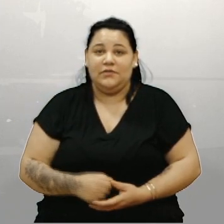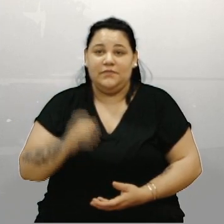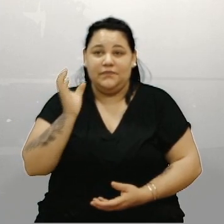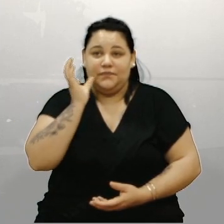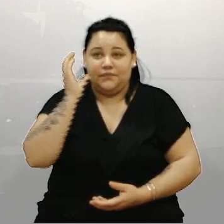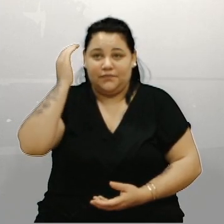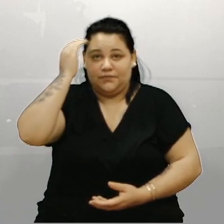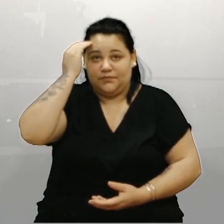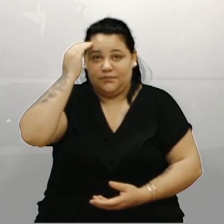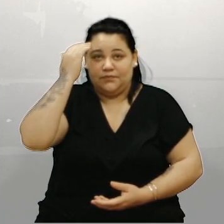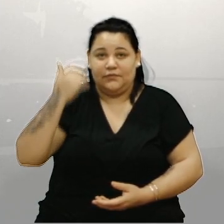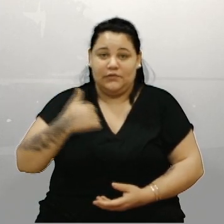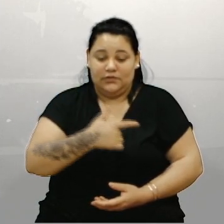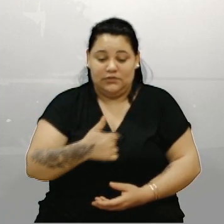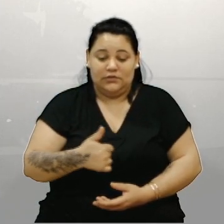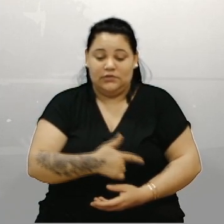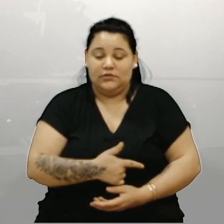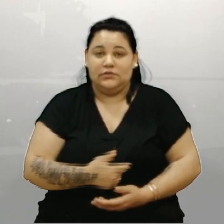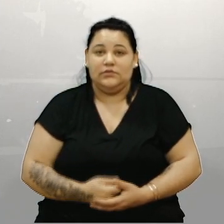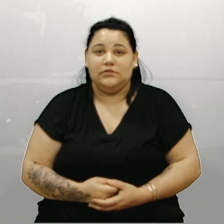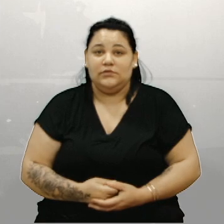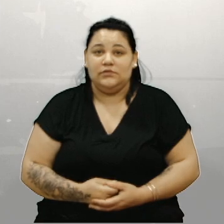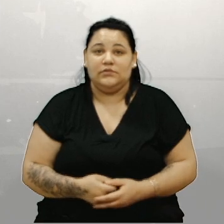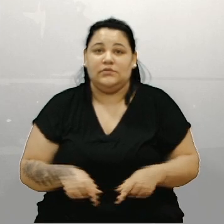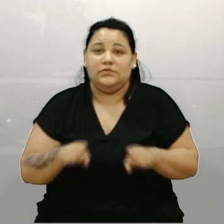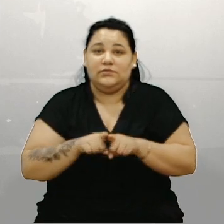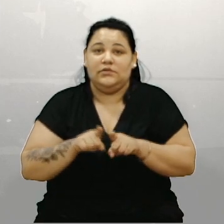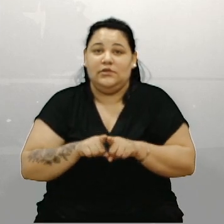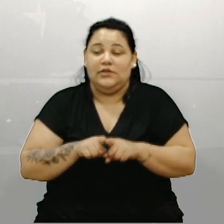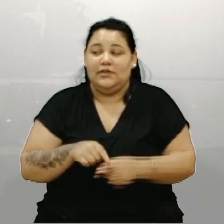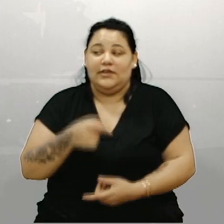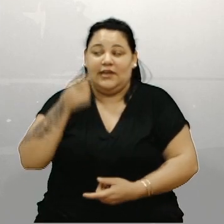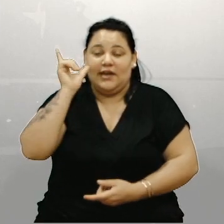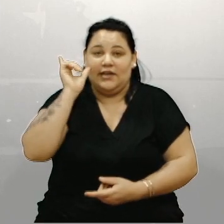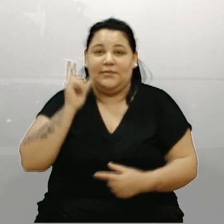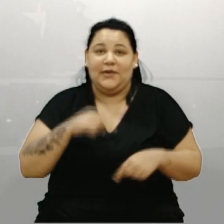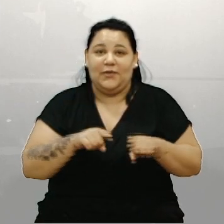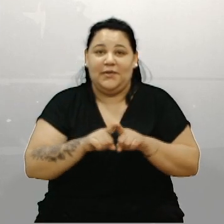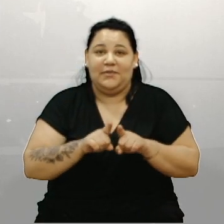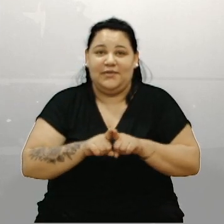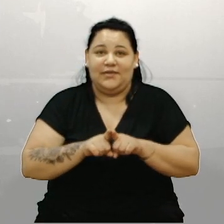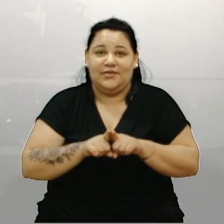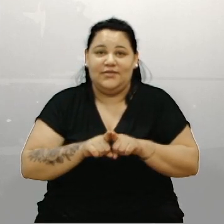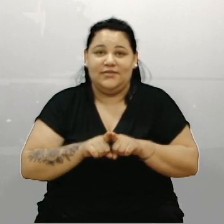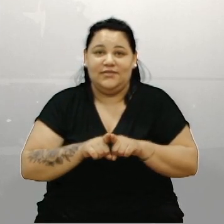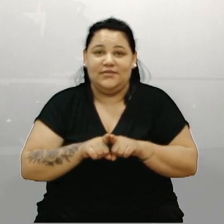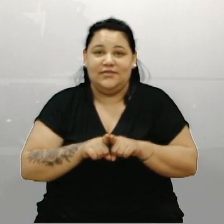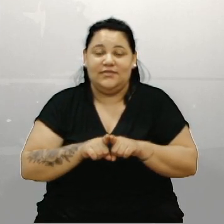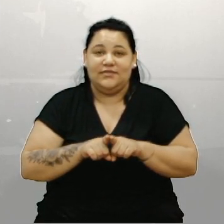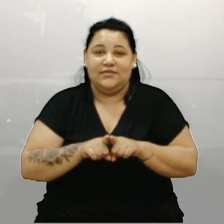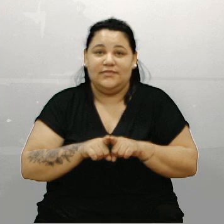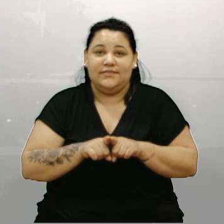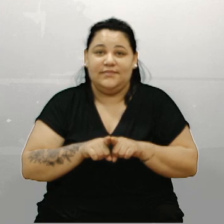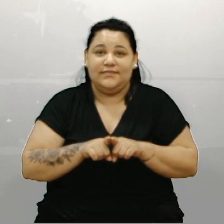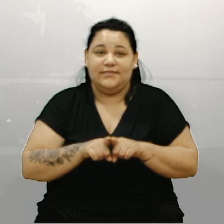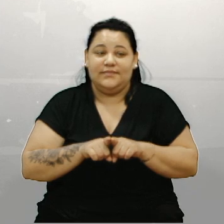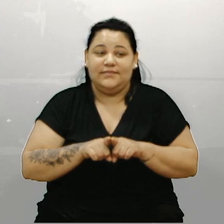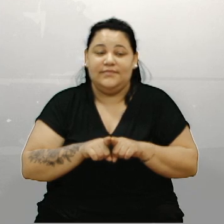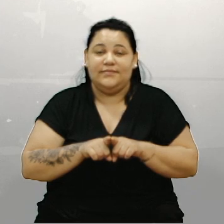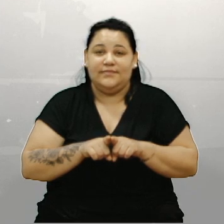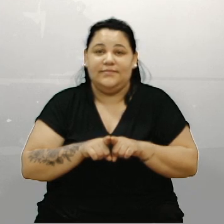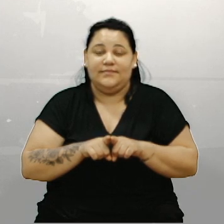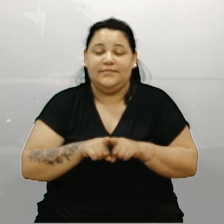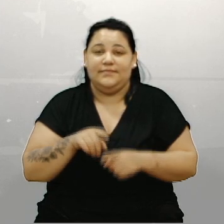pelo professor Zanquim, que ontem também estiveram presentes na abertura deste evento, podendo presenciar ali a